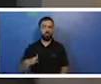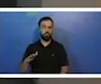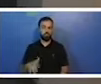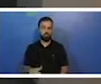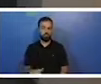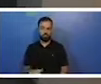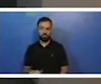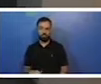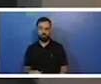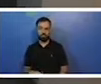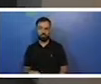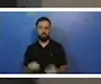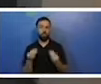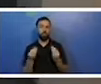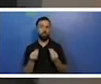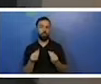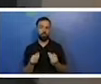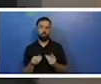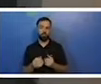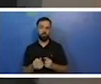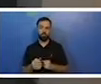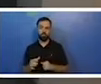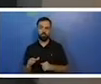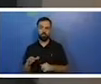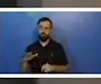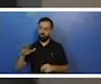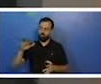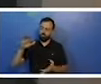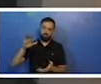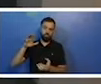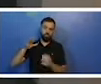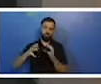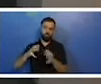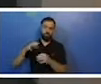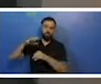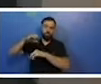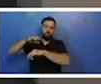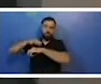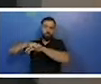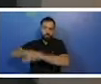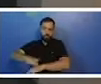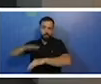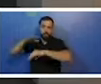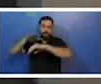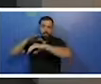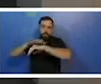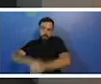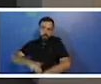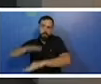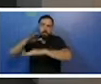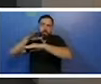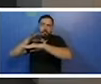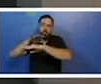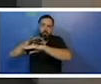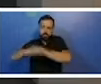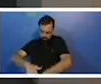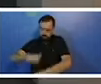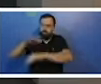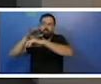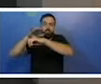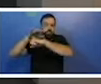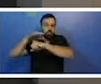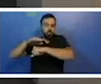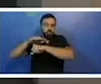bateram bola como nós vamos bater é empurrando a bola no chão quando a bola entrar em contato com a sua mão novamente